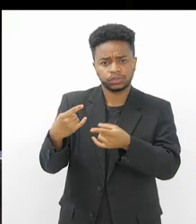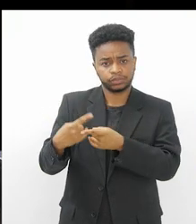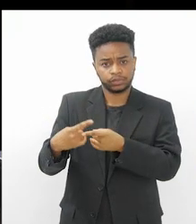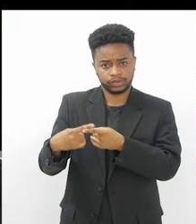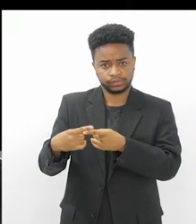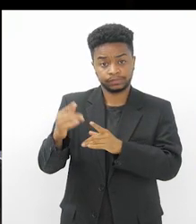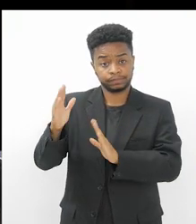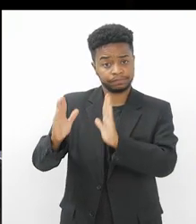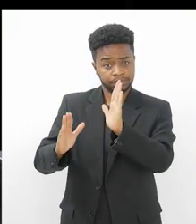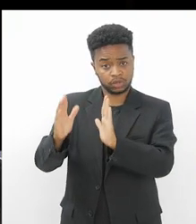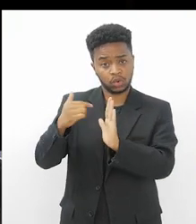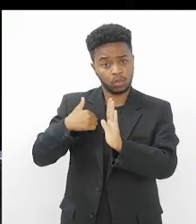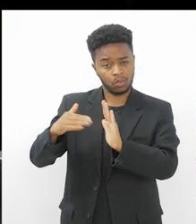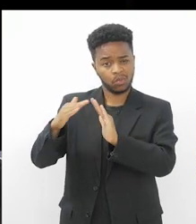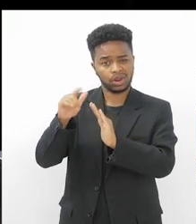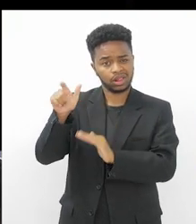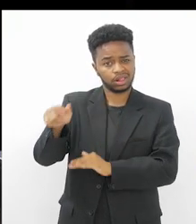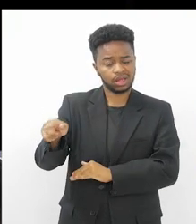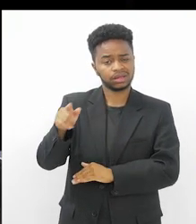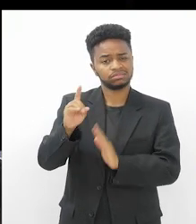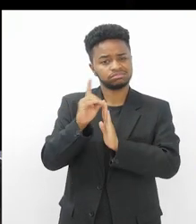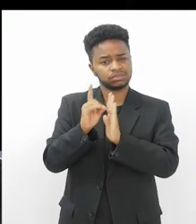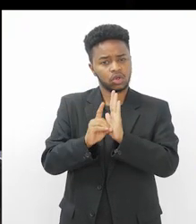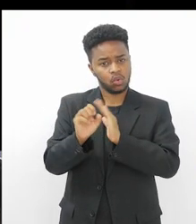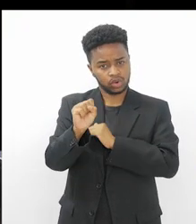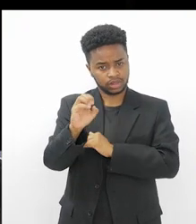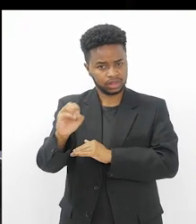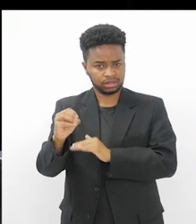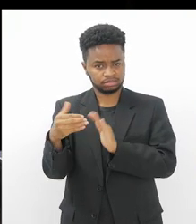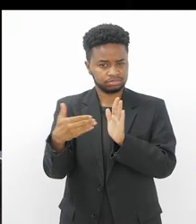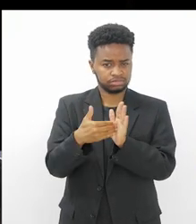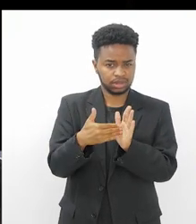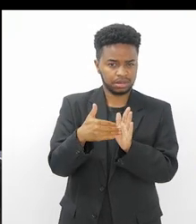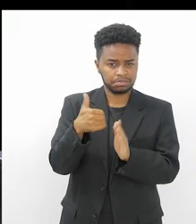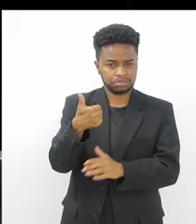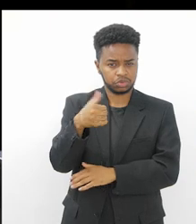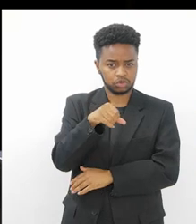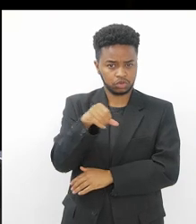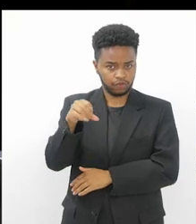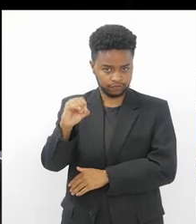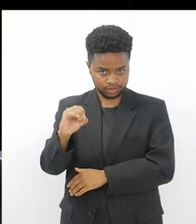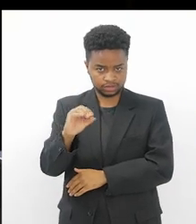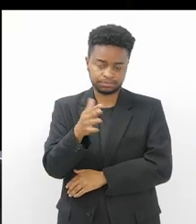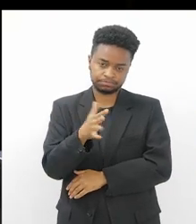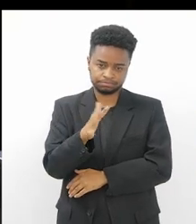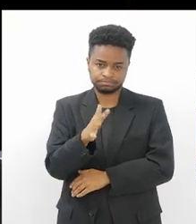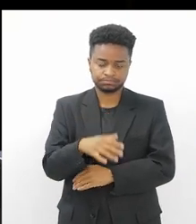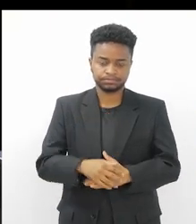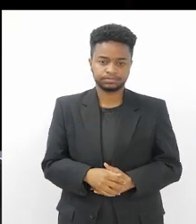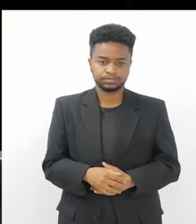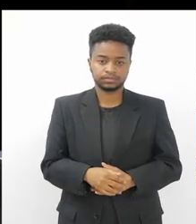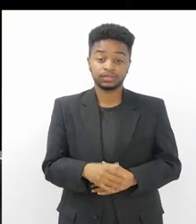chamou a atenção que naquele momento que eu morei lá, nos anos 80, até meados dos